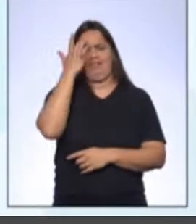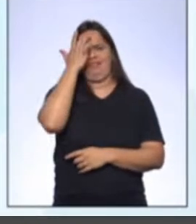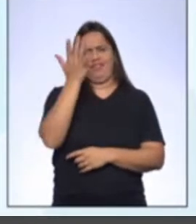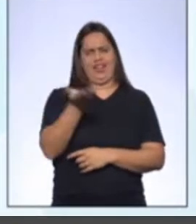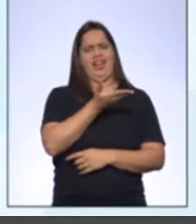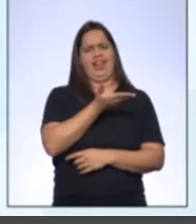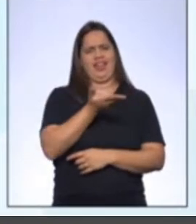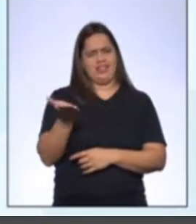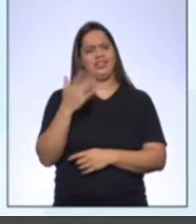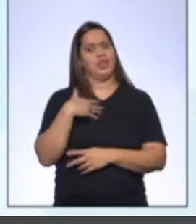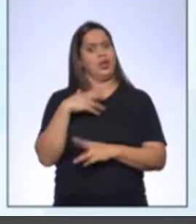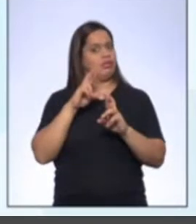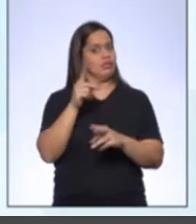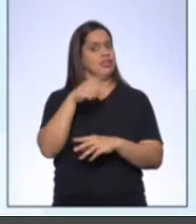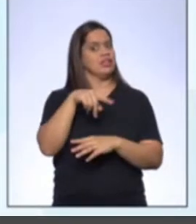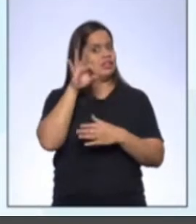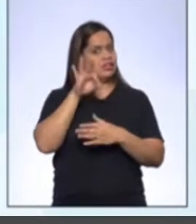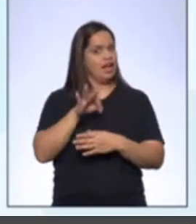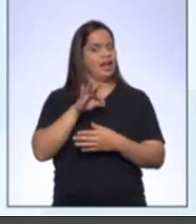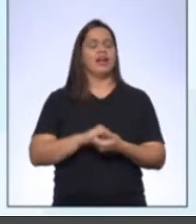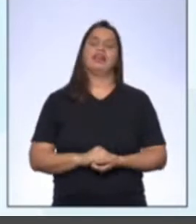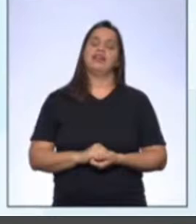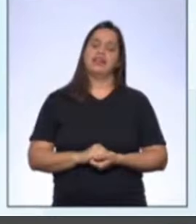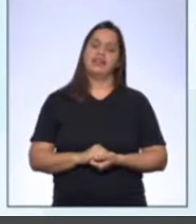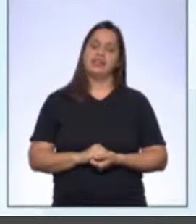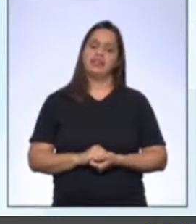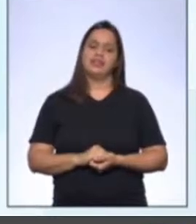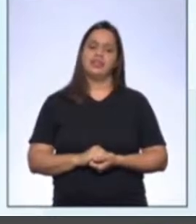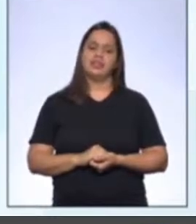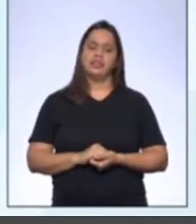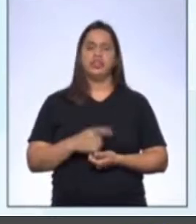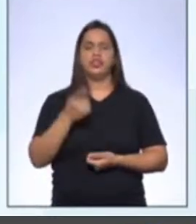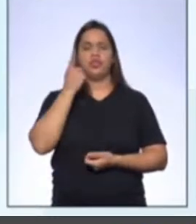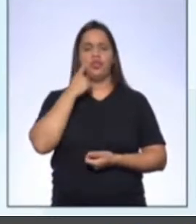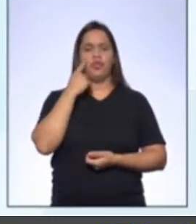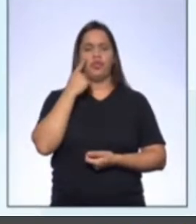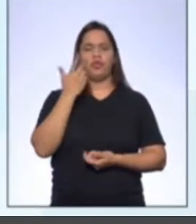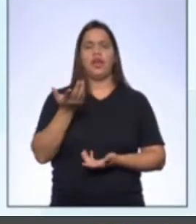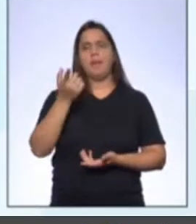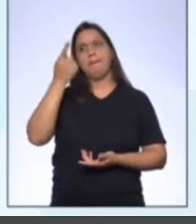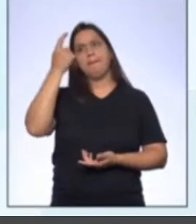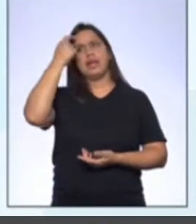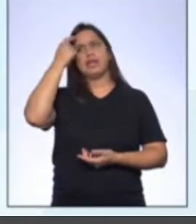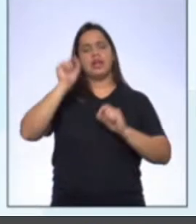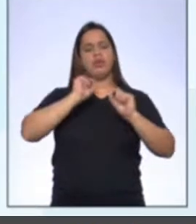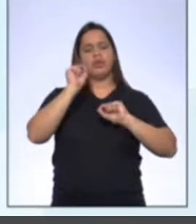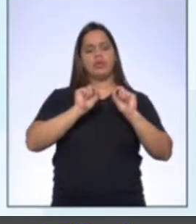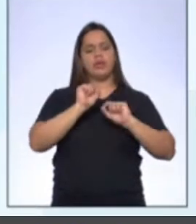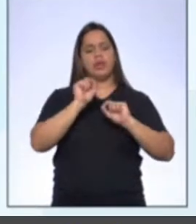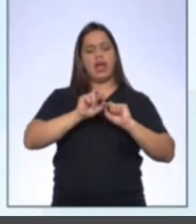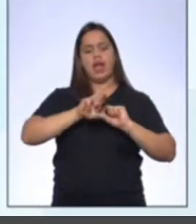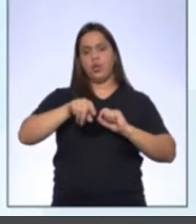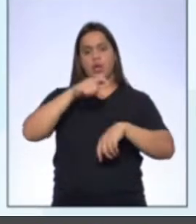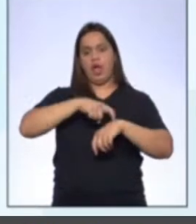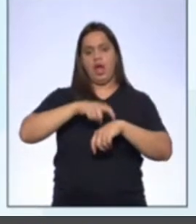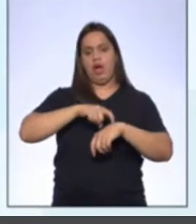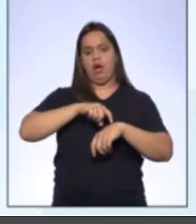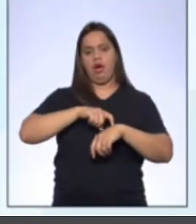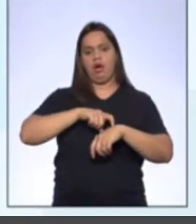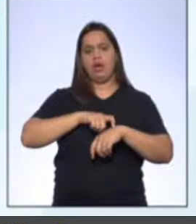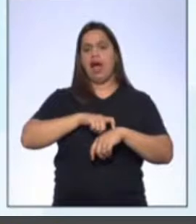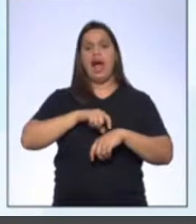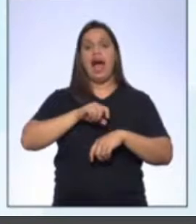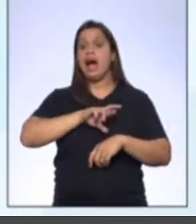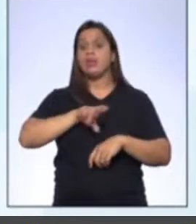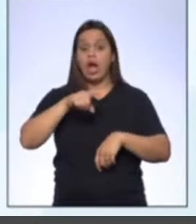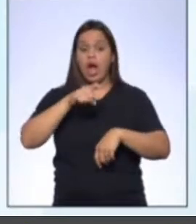espero que você tenha acertado, não é? Essa daí, se a gente for pensar também, não. Não está na hora delas. Na hora delas, quem? Olha,